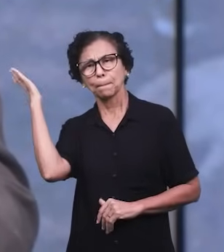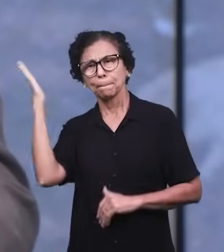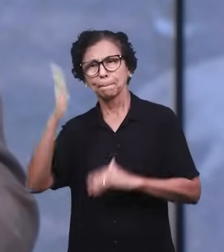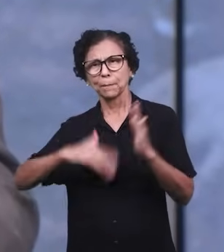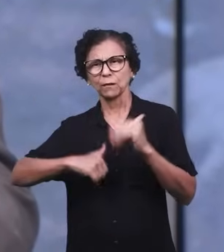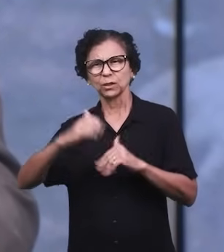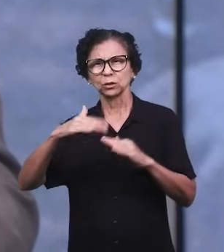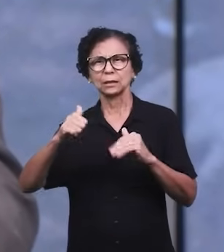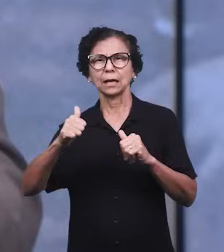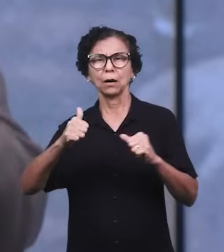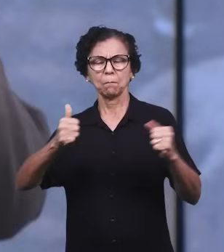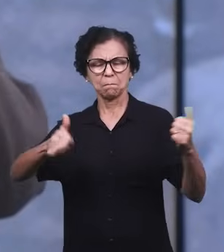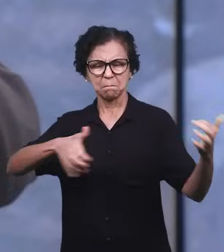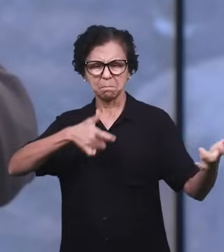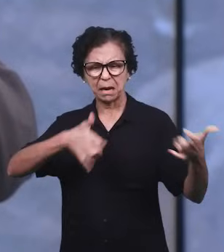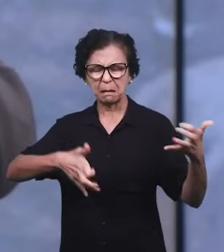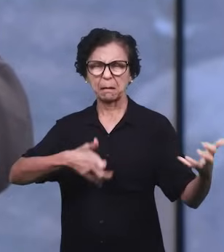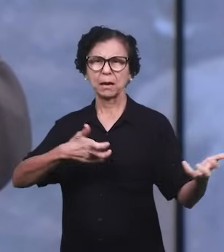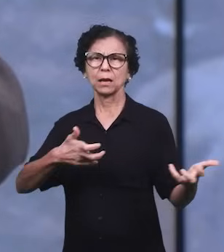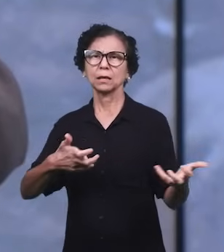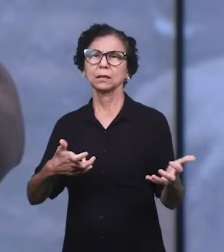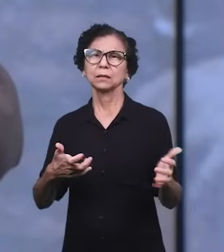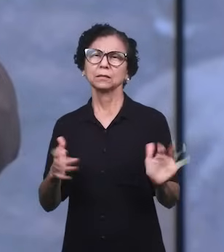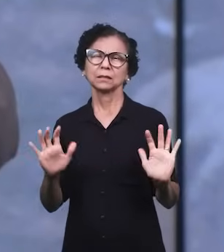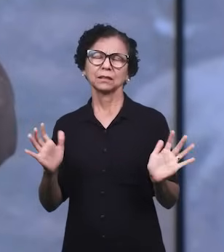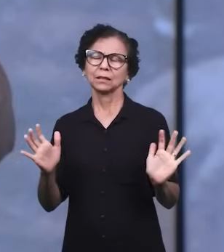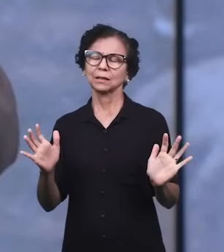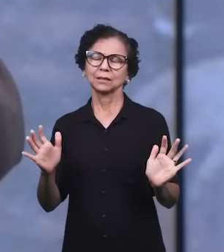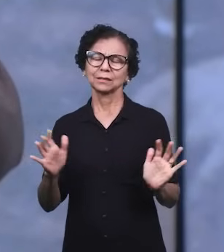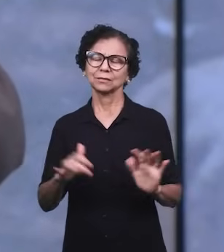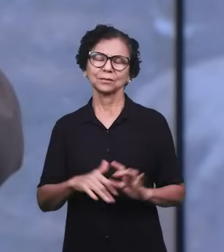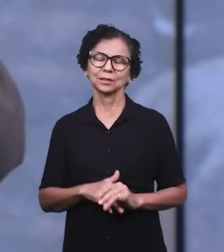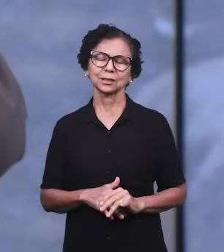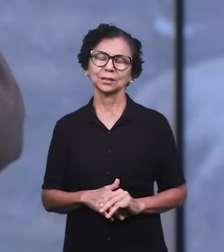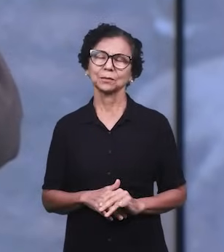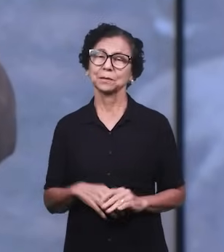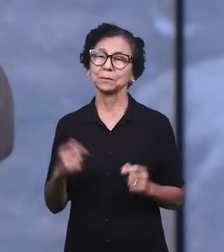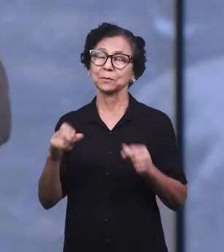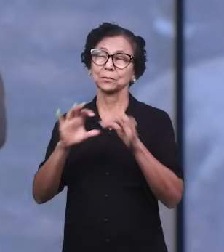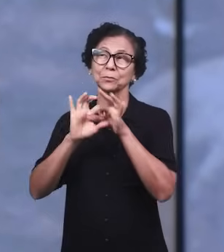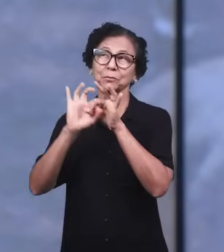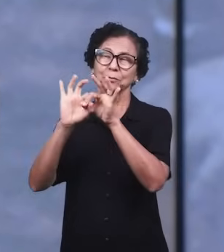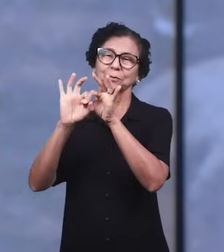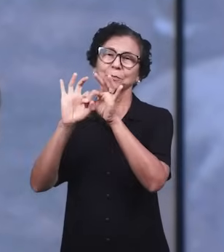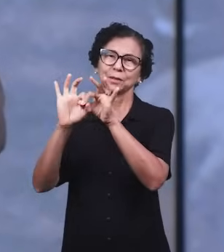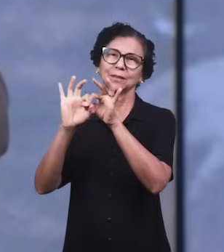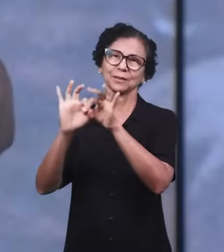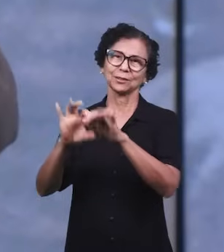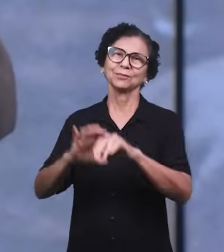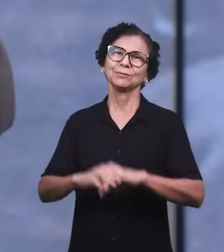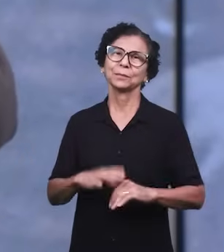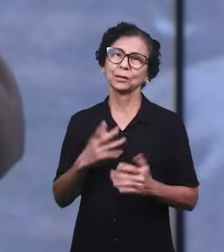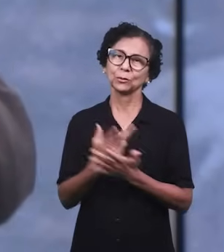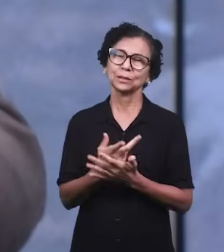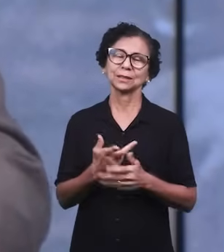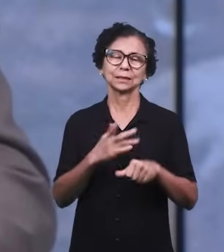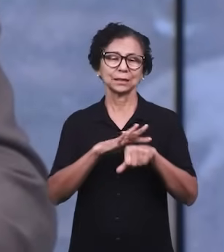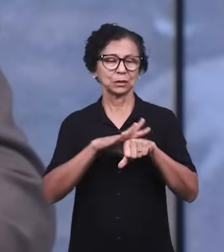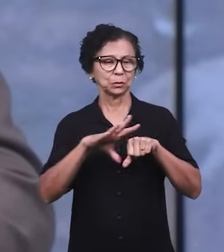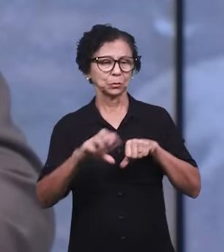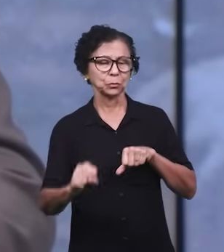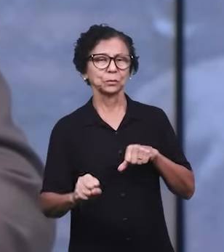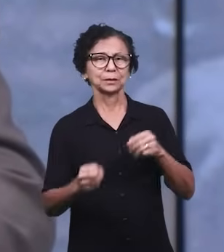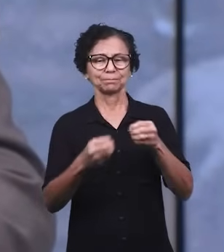Espírito Santo para que, se o Senhor quiser usar o louvor da vida dele, né, para operar curas e maravilhas, o